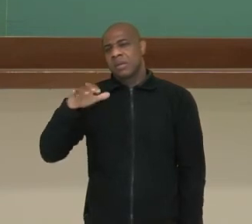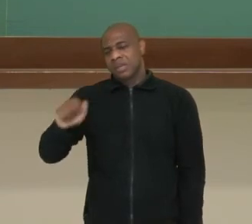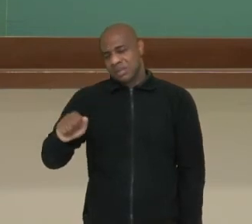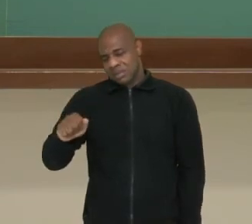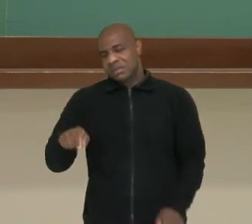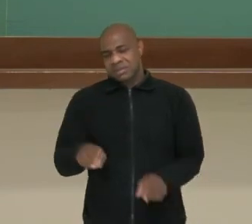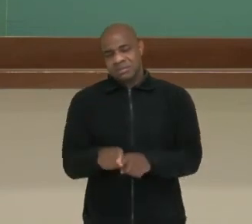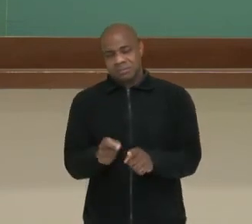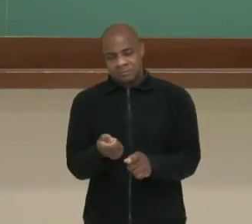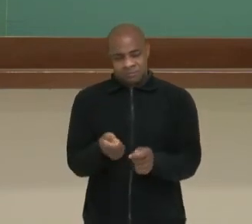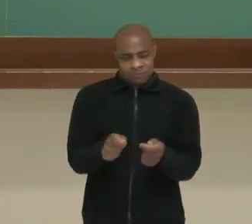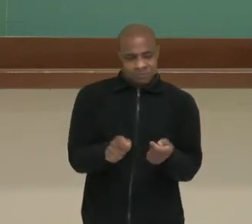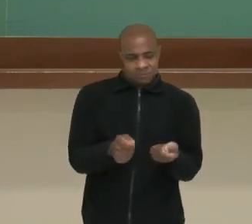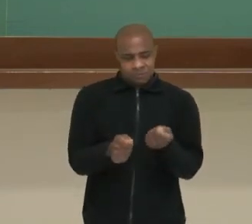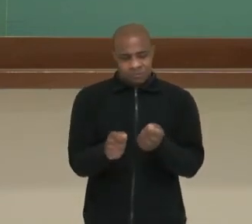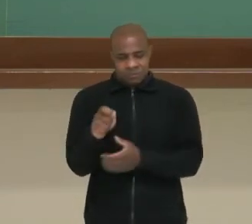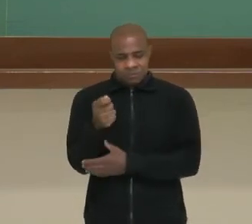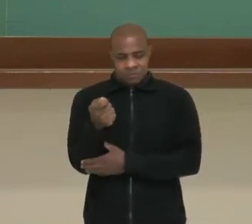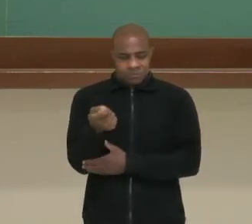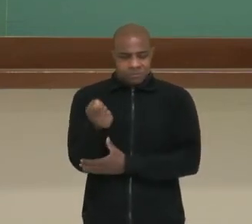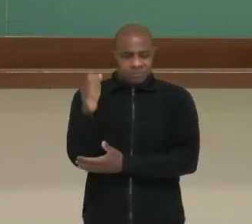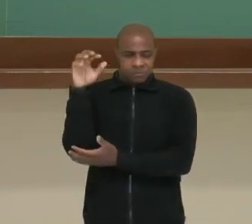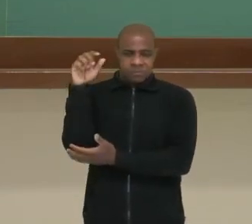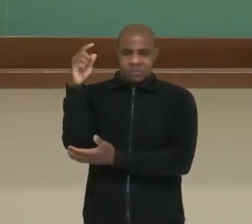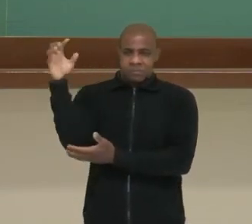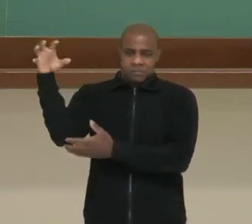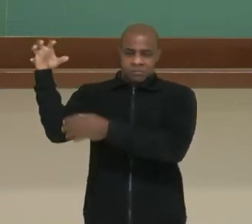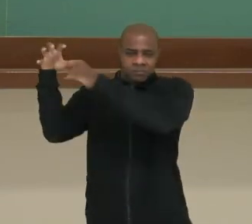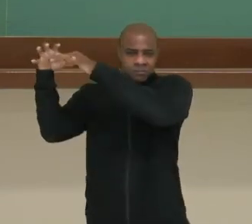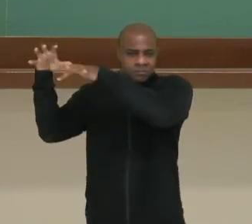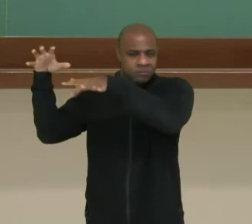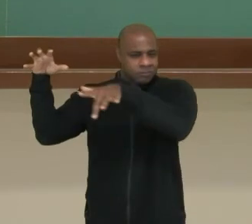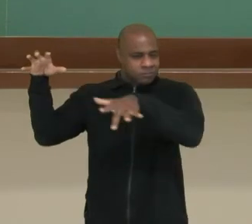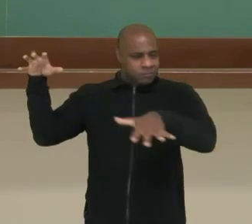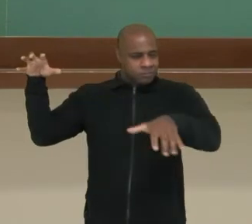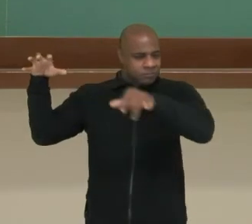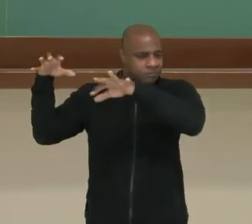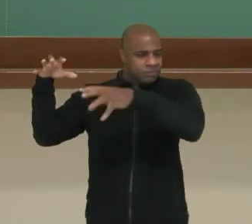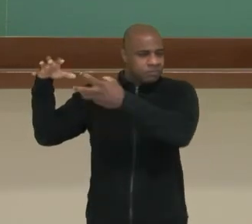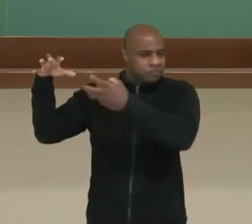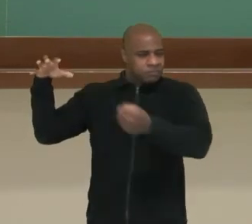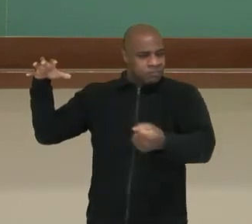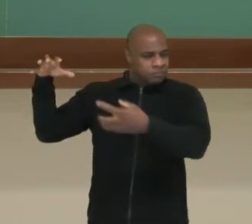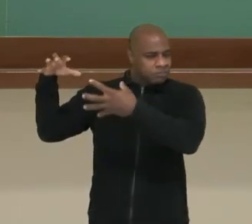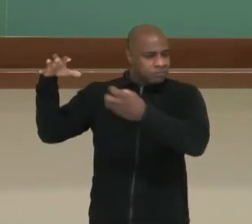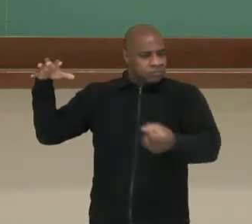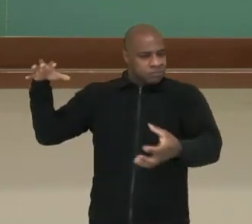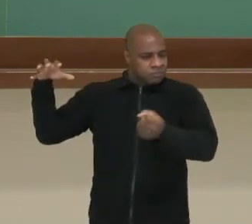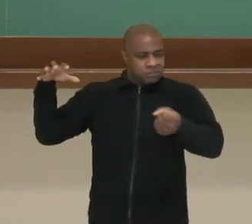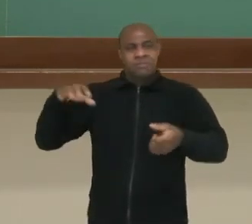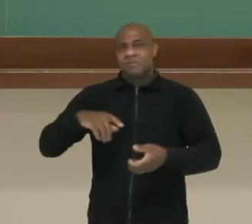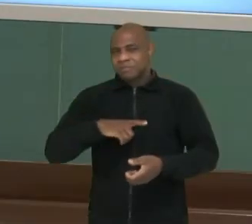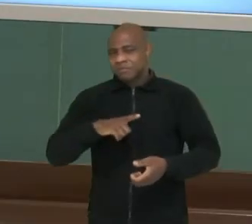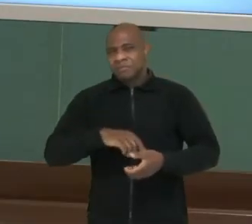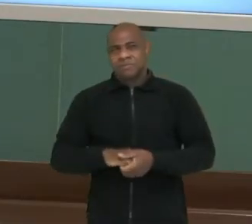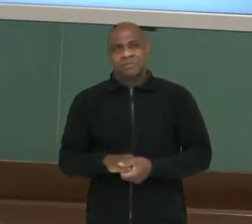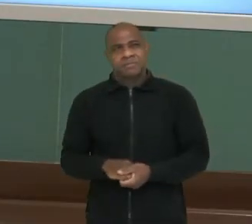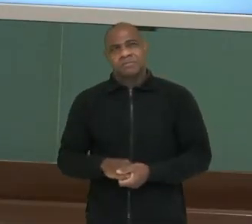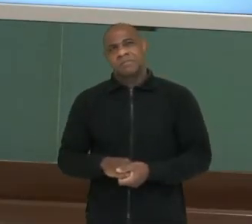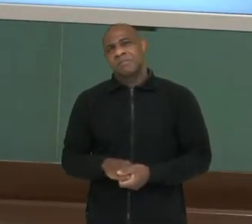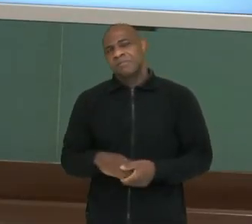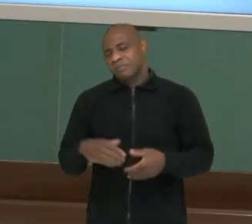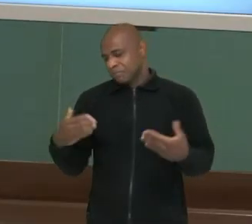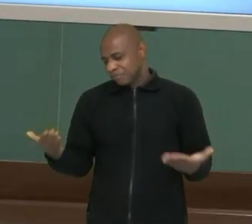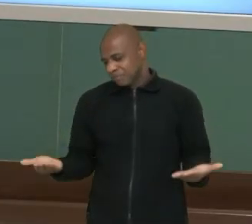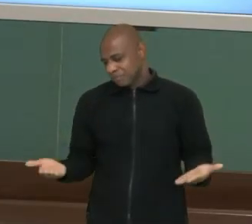ele para o receptor, para oscilar na mesma frequência do emissor. E desse modo você capta o sinal. Se você pegou